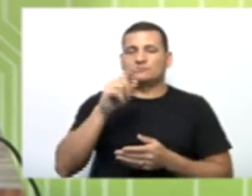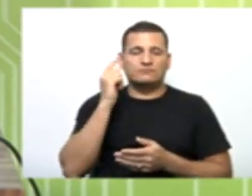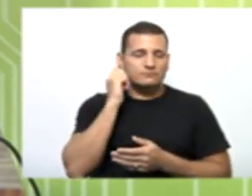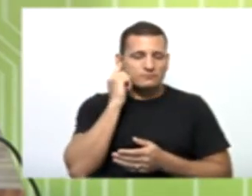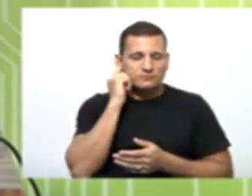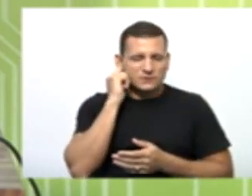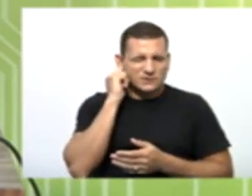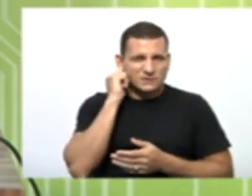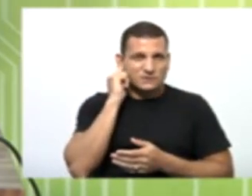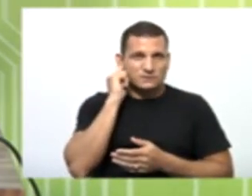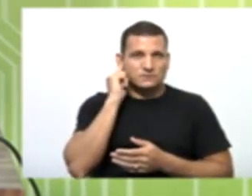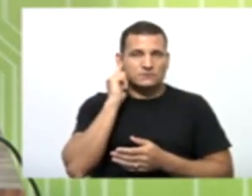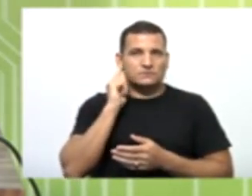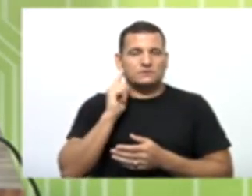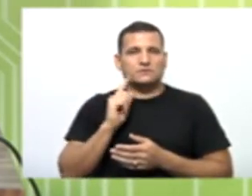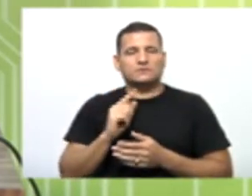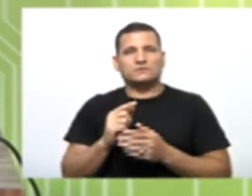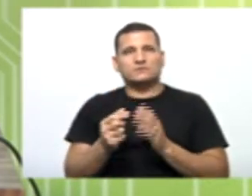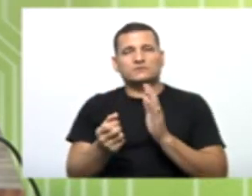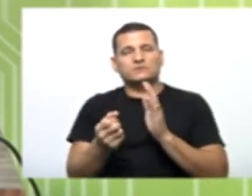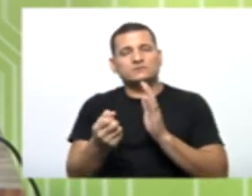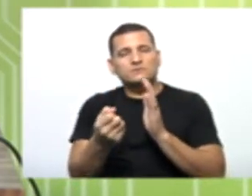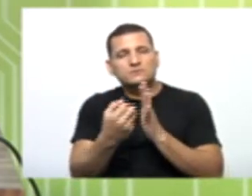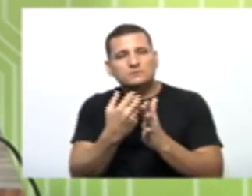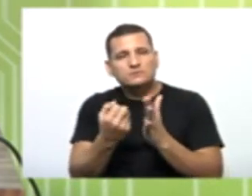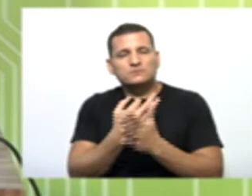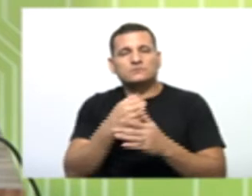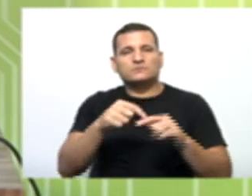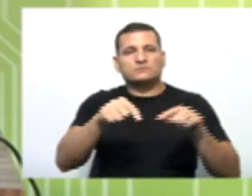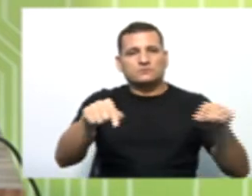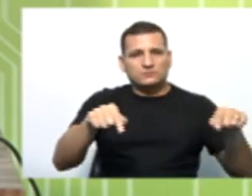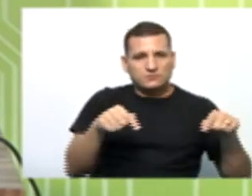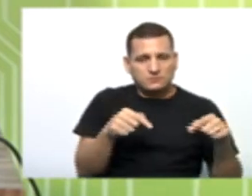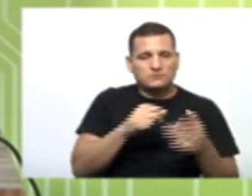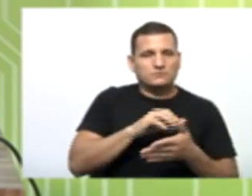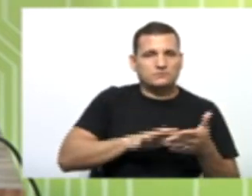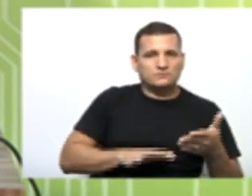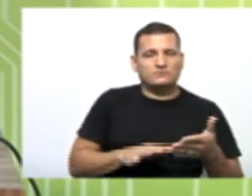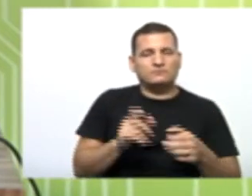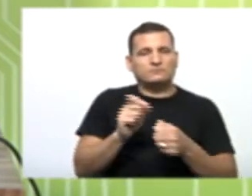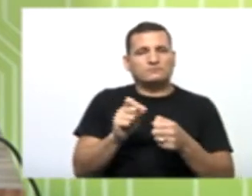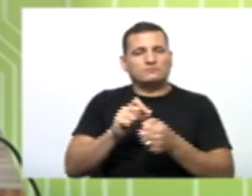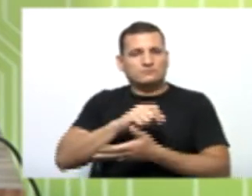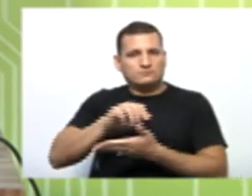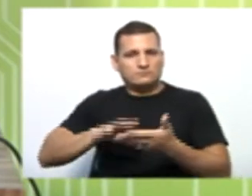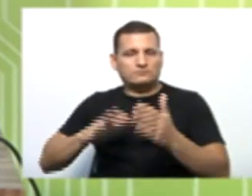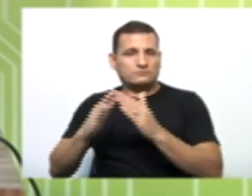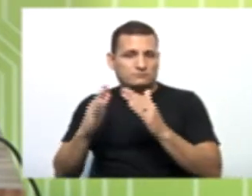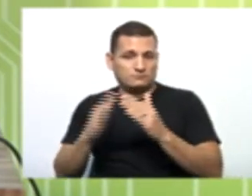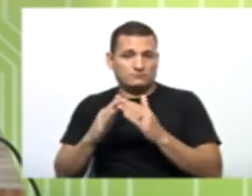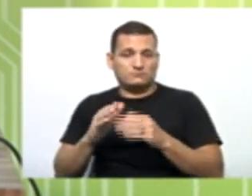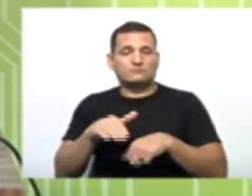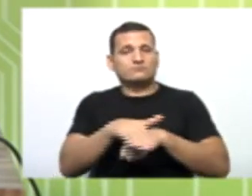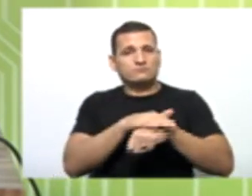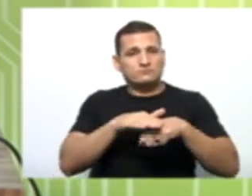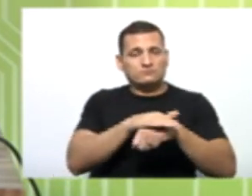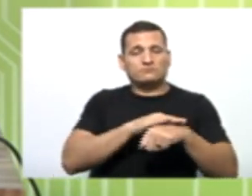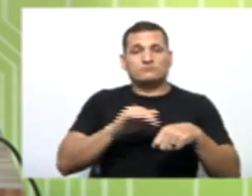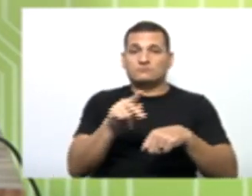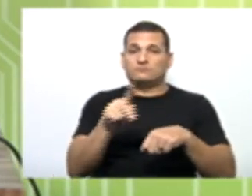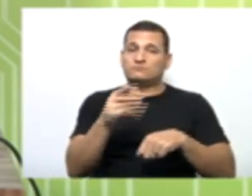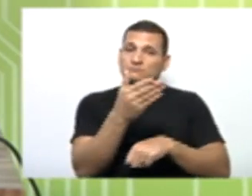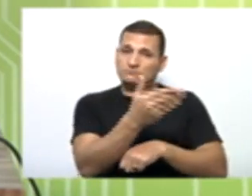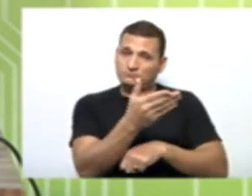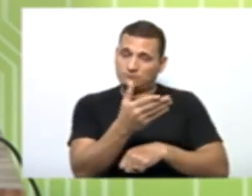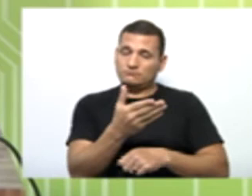participem da atividade de sala, façam as atividades de percurso, conversem com o professor presencial, conversem